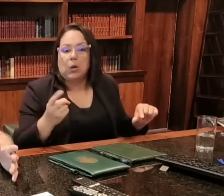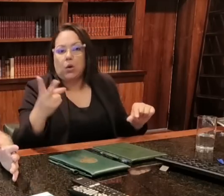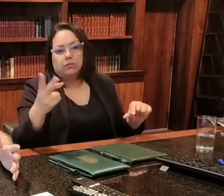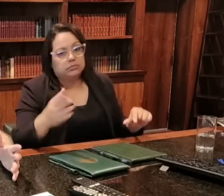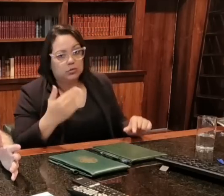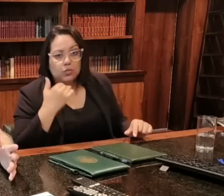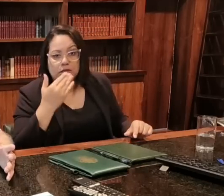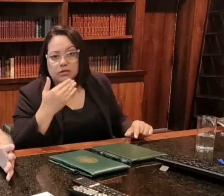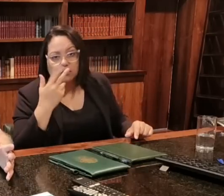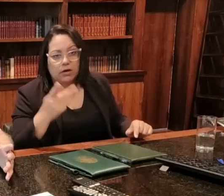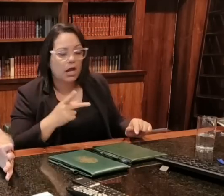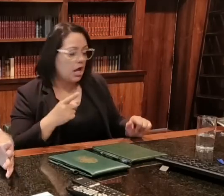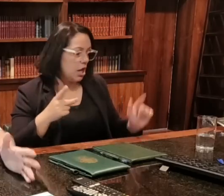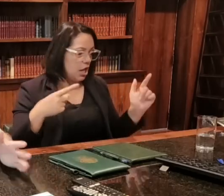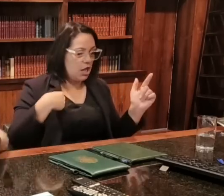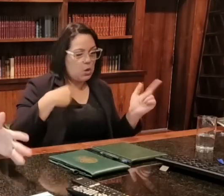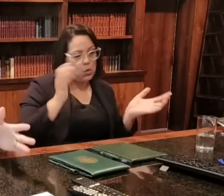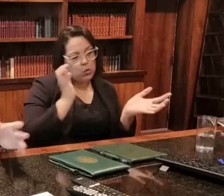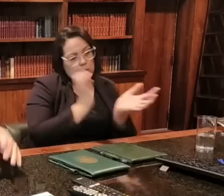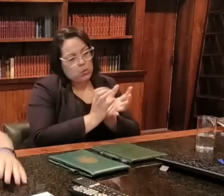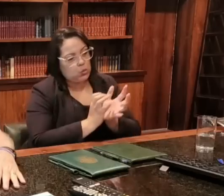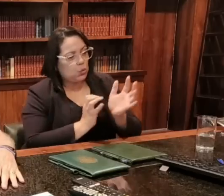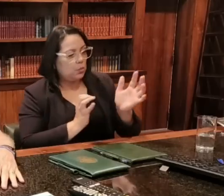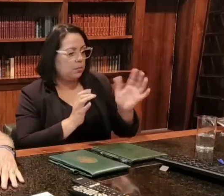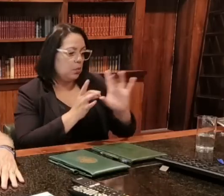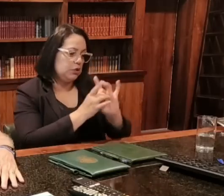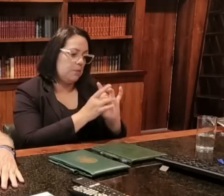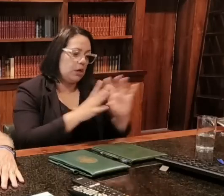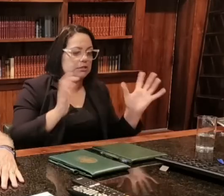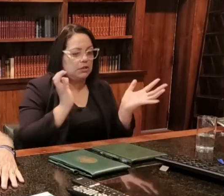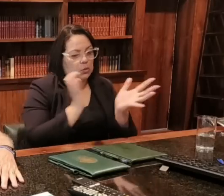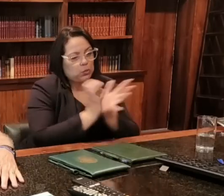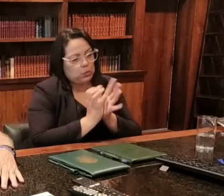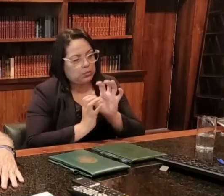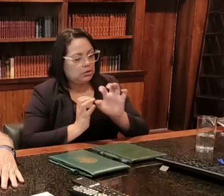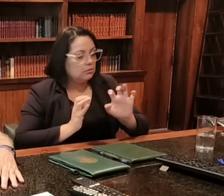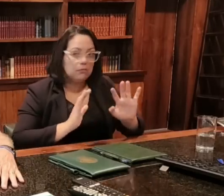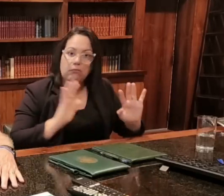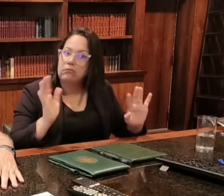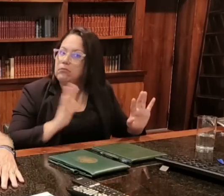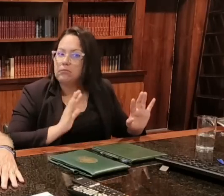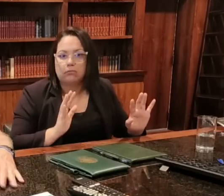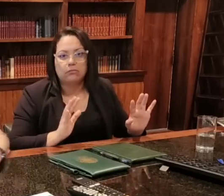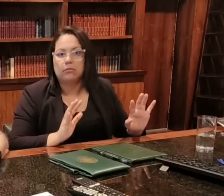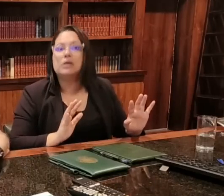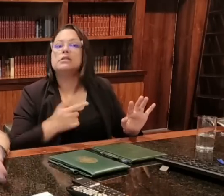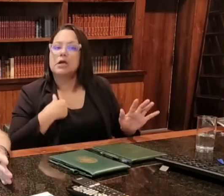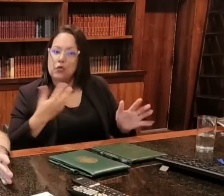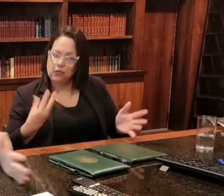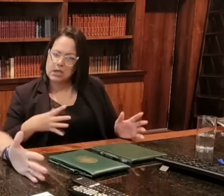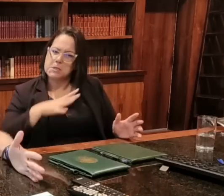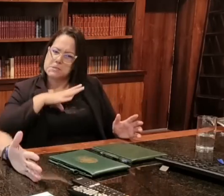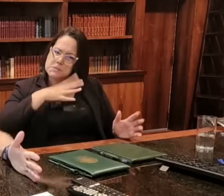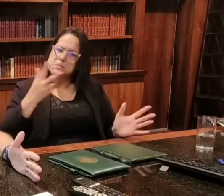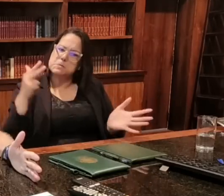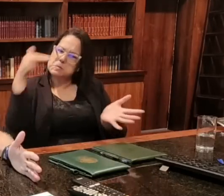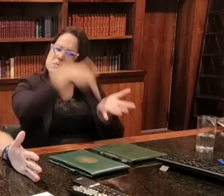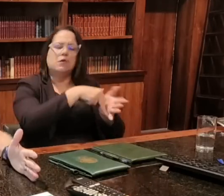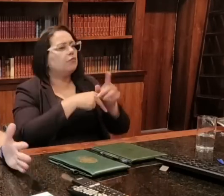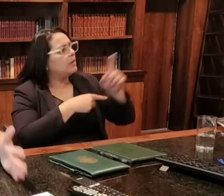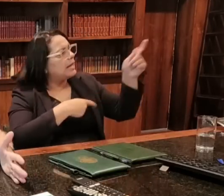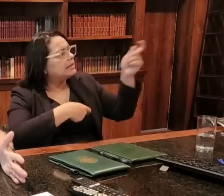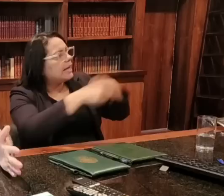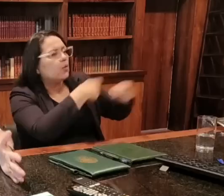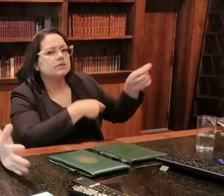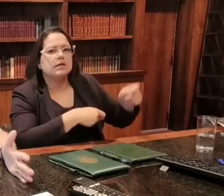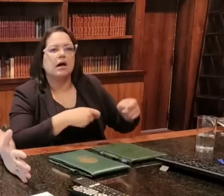de Luiz Inácio Lula da Silva que começará no dia primeiro de janeiro e como colocou o presidente da república o mundo